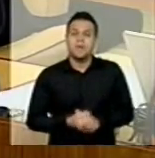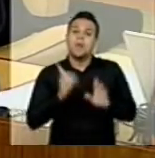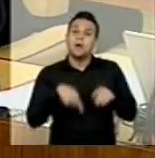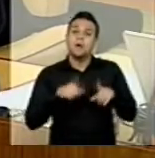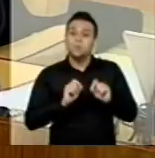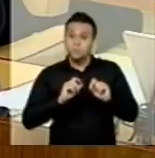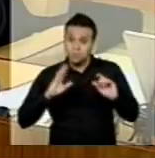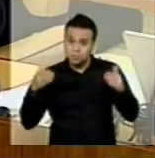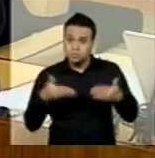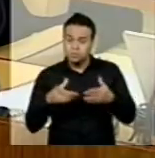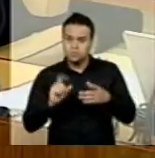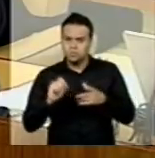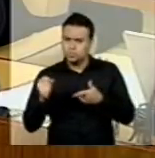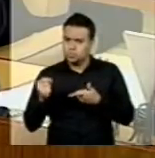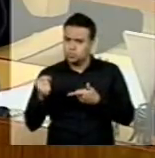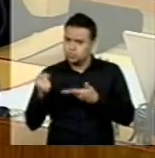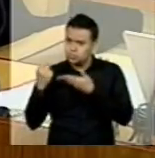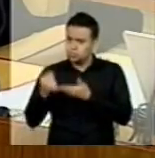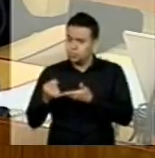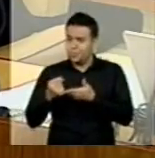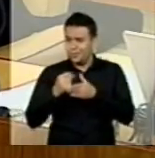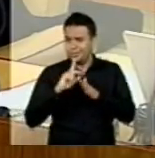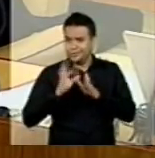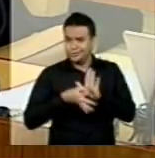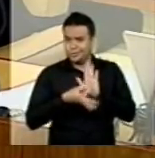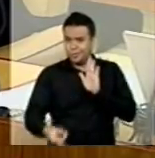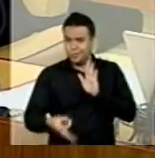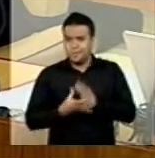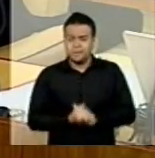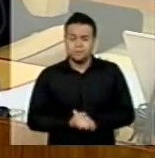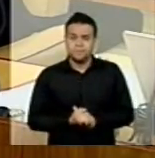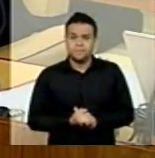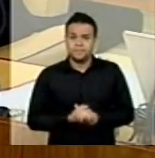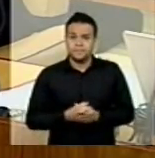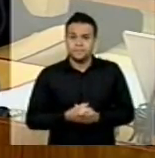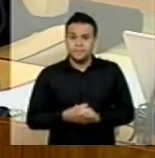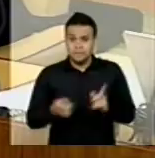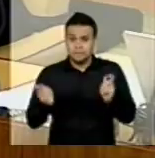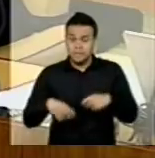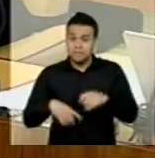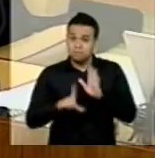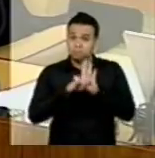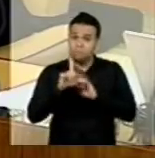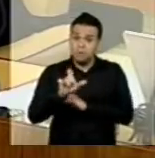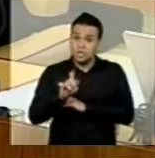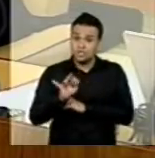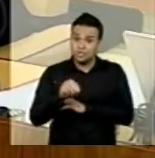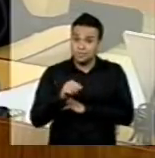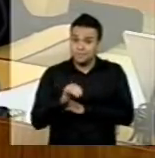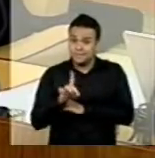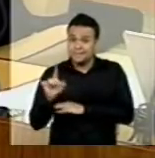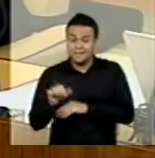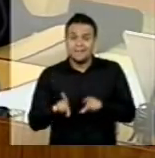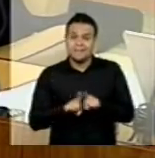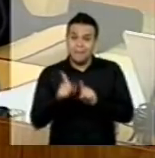destinatário desse suporte argumentativo para reconhecer a legitimidade, naquele caso, também da Associação